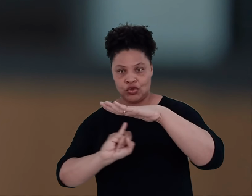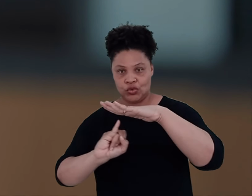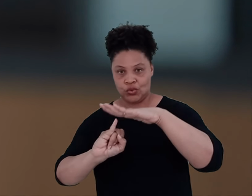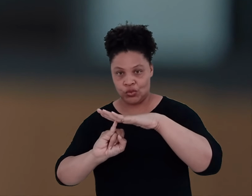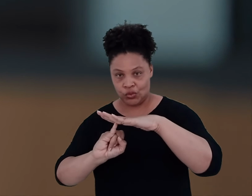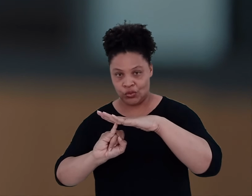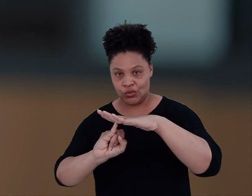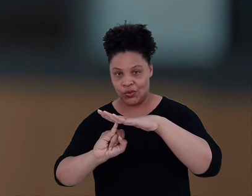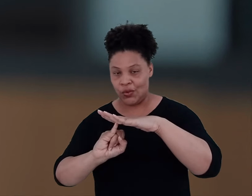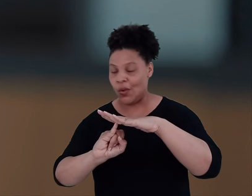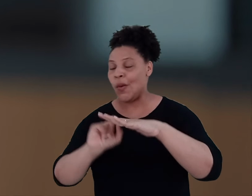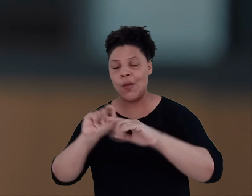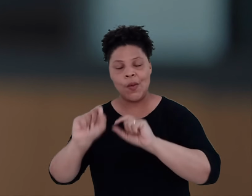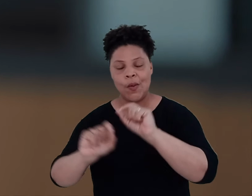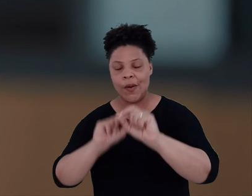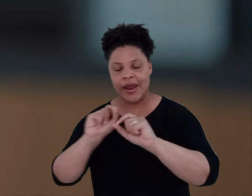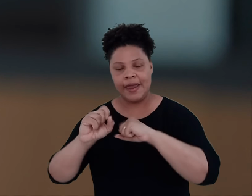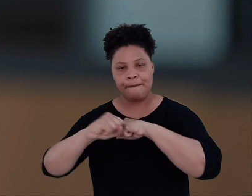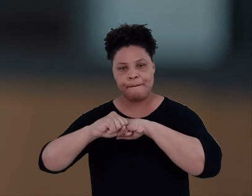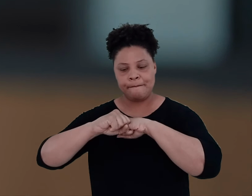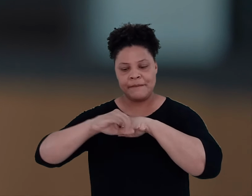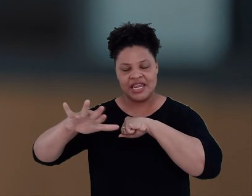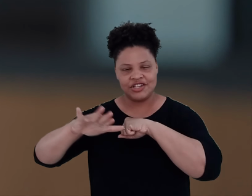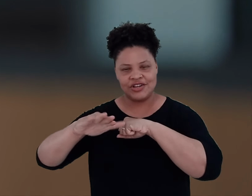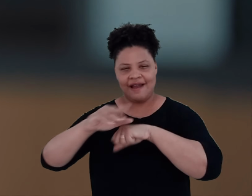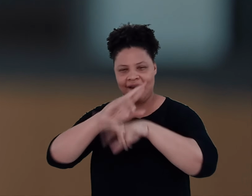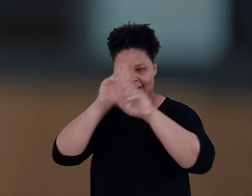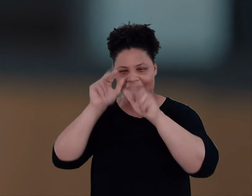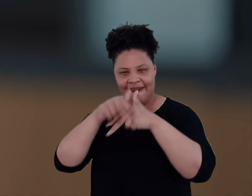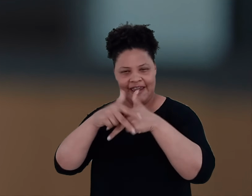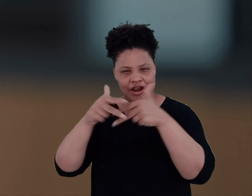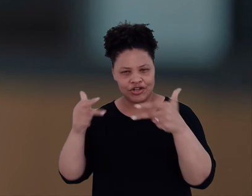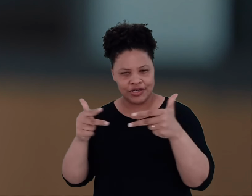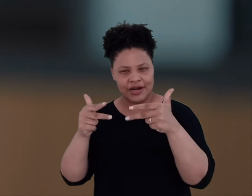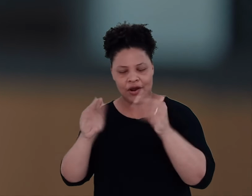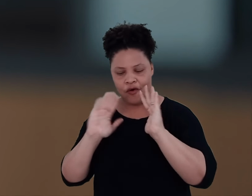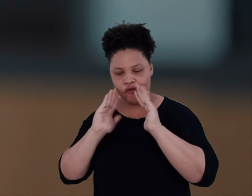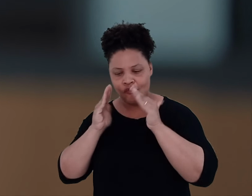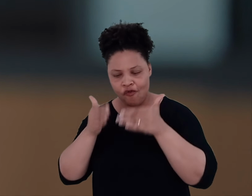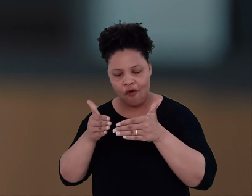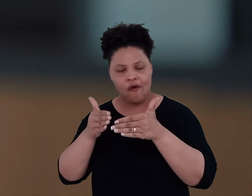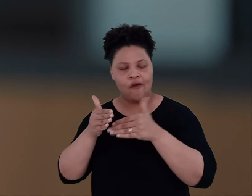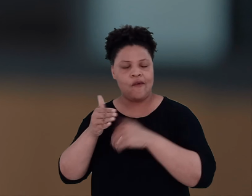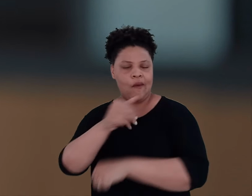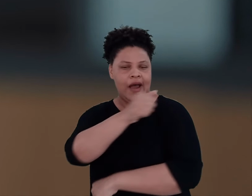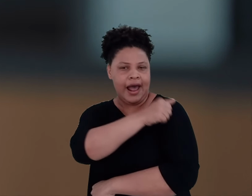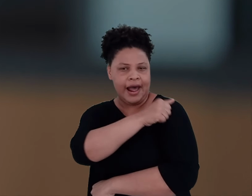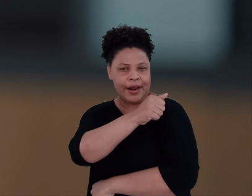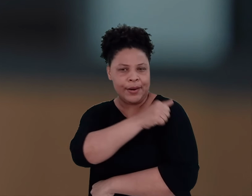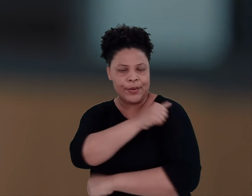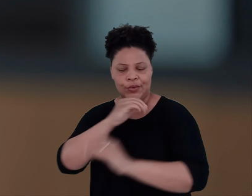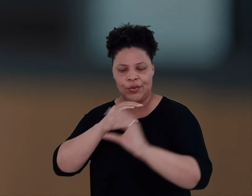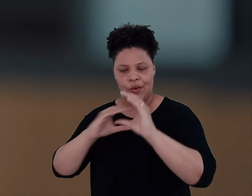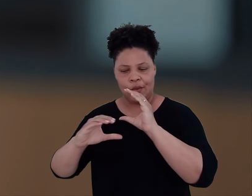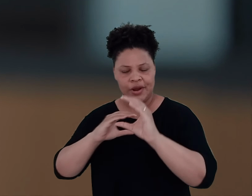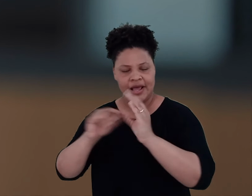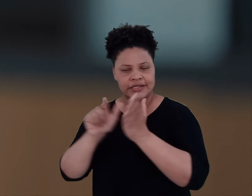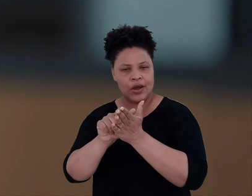Étnica oferece vários serviços que vão desde treinamento para estudantes de jornalismo à realização de campanhas